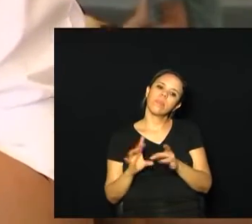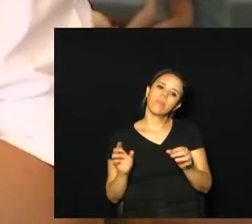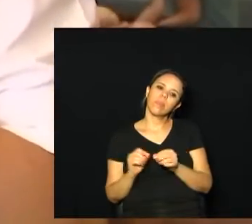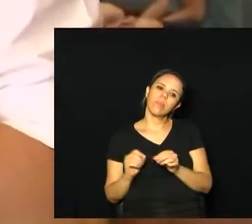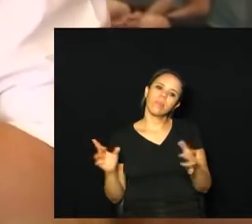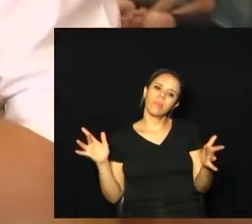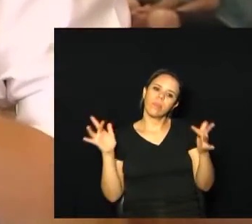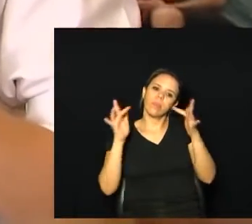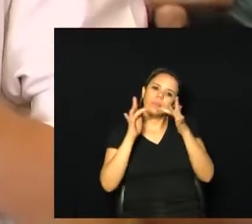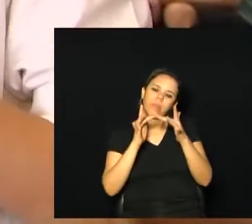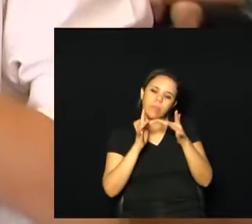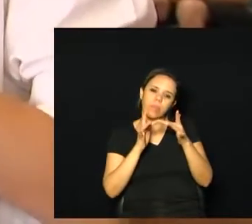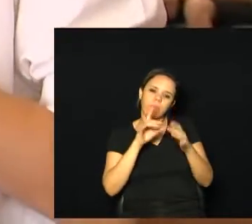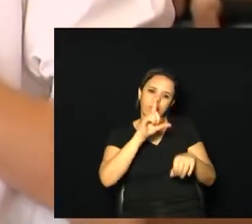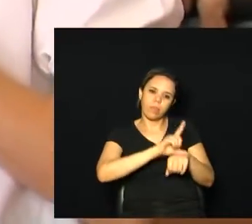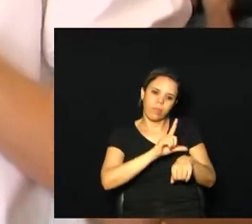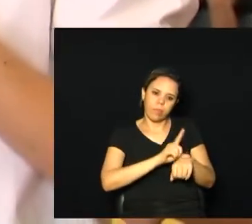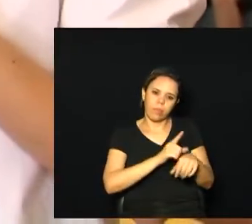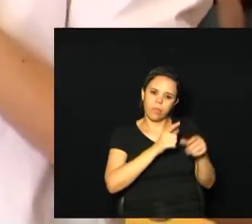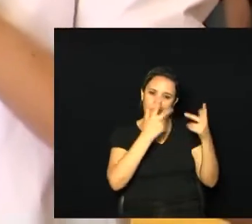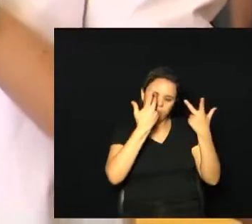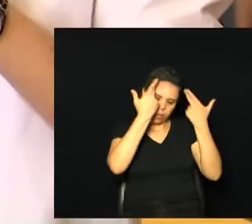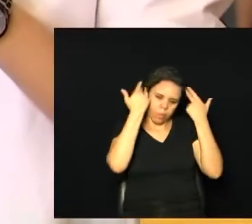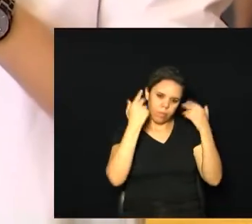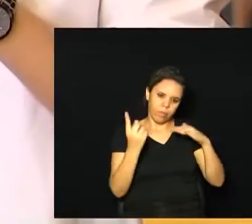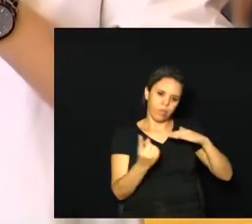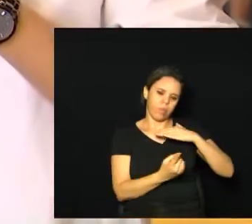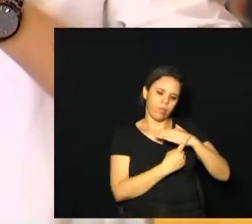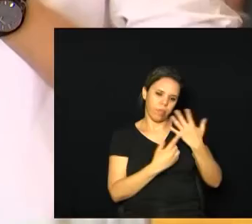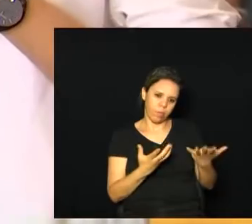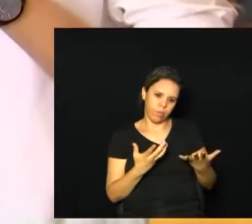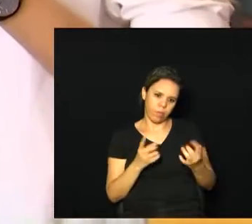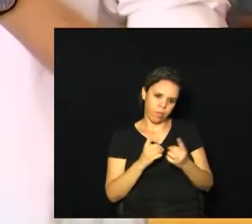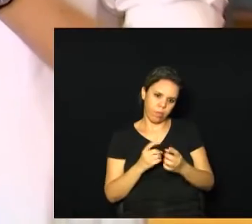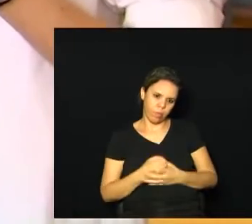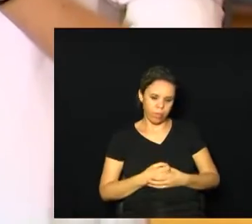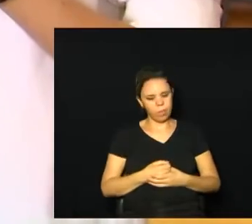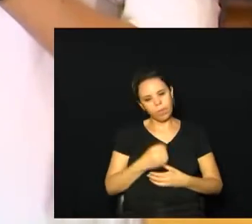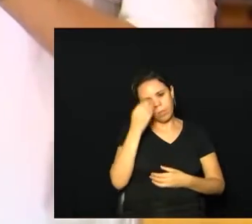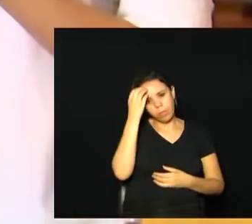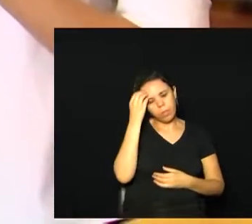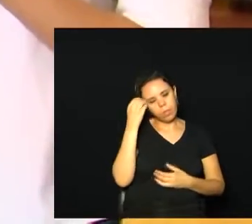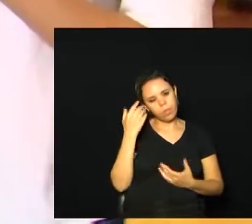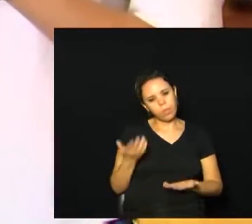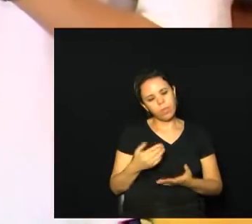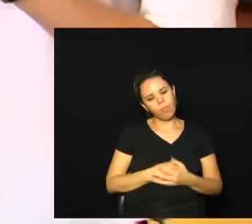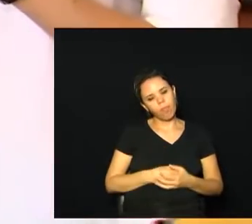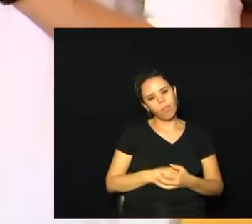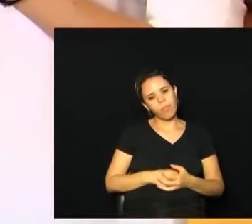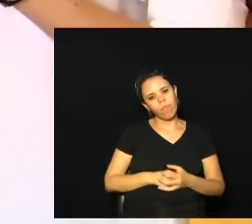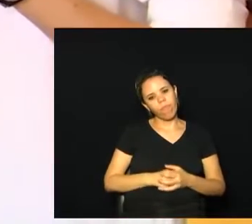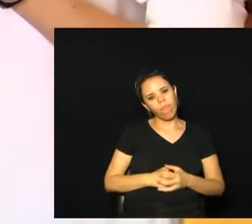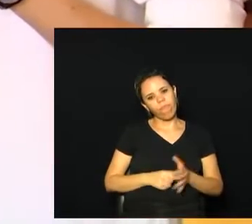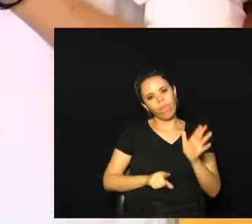essa ligação entre o salão de beleza e os clientes que buscam esse tipo de serviço. Bom, Silas, é